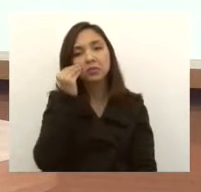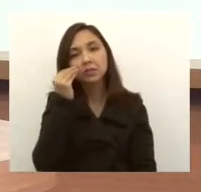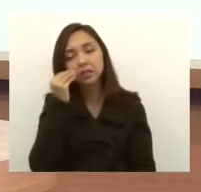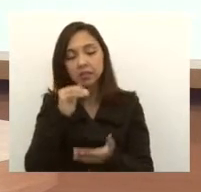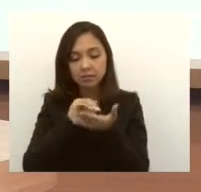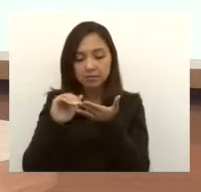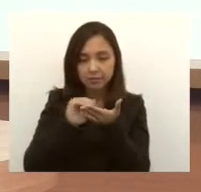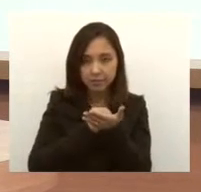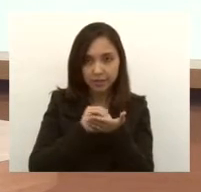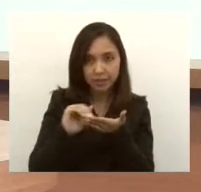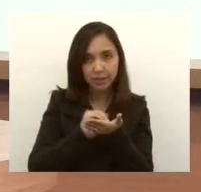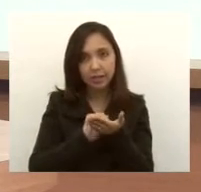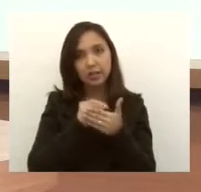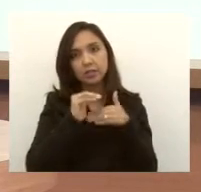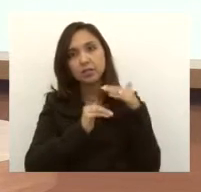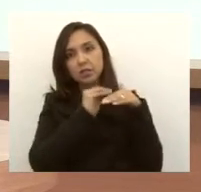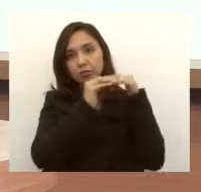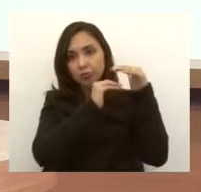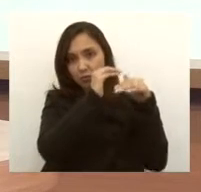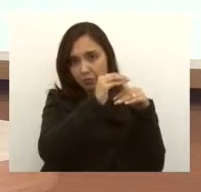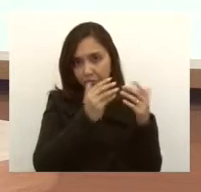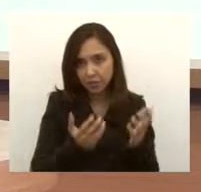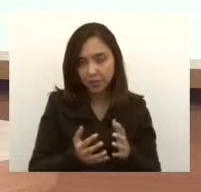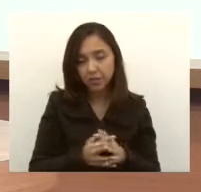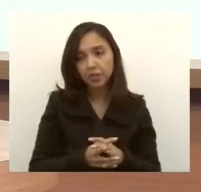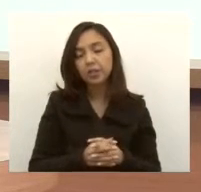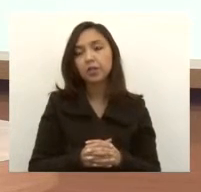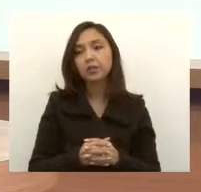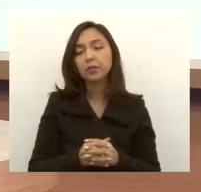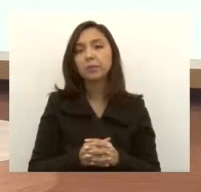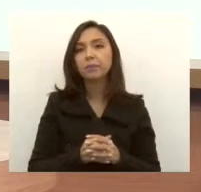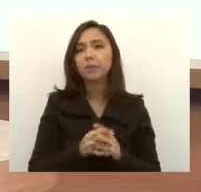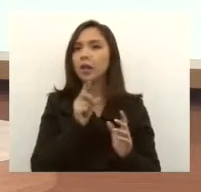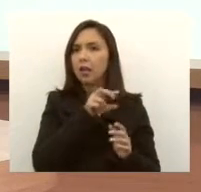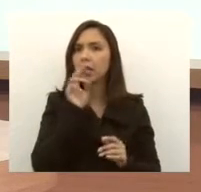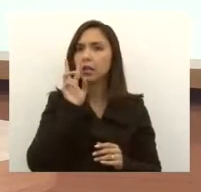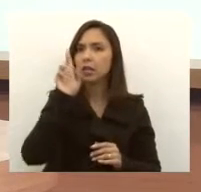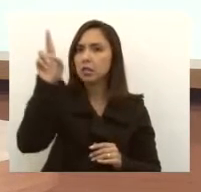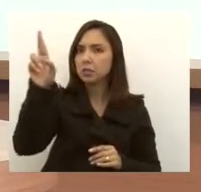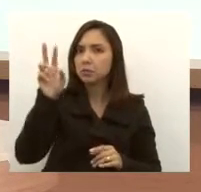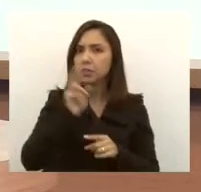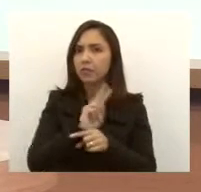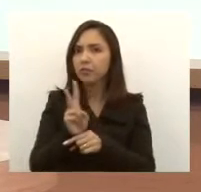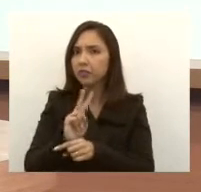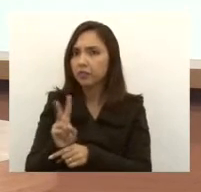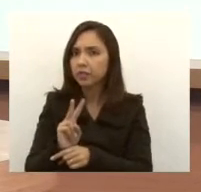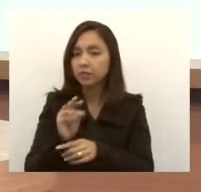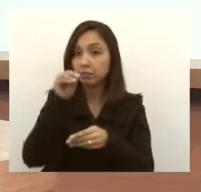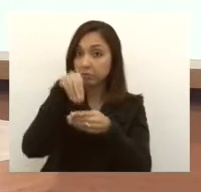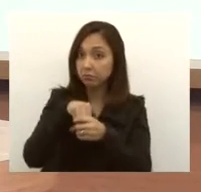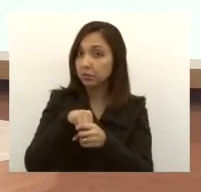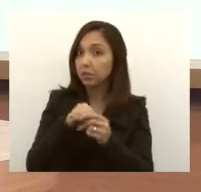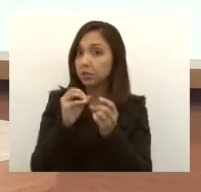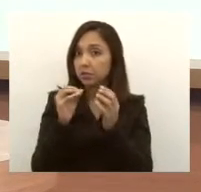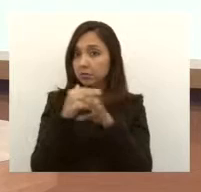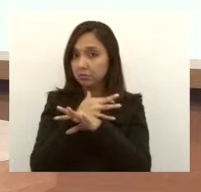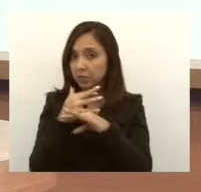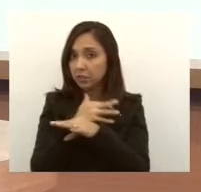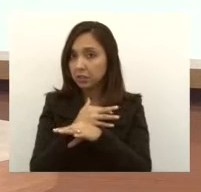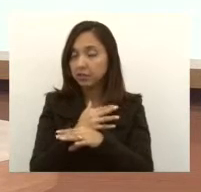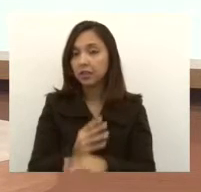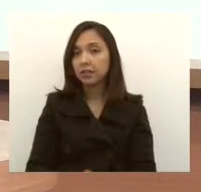Secretaria de Desenvolvimento Urbano, onde é responsável pela fiscalização dentro da cidade,